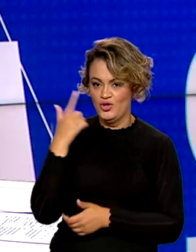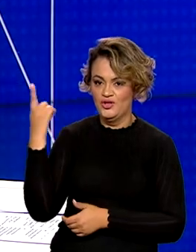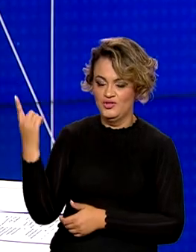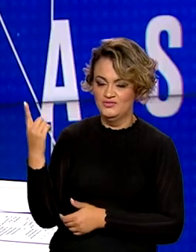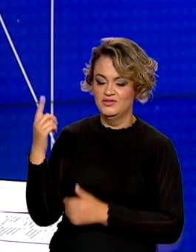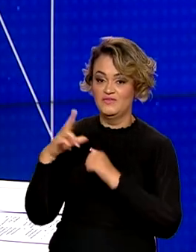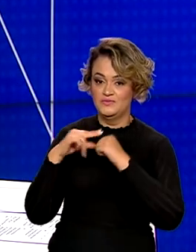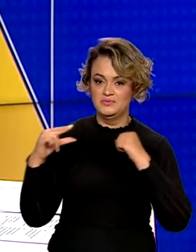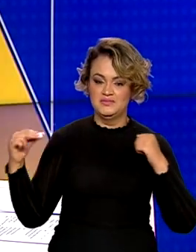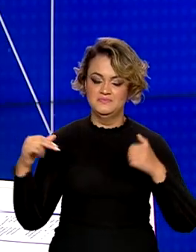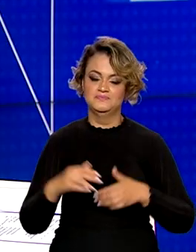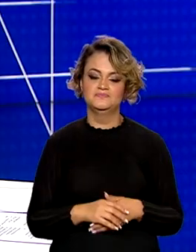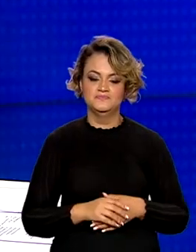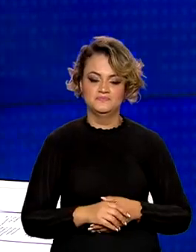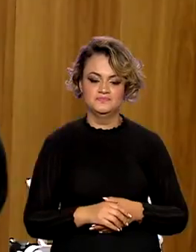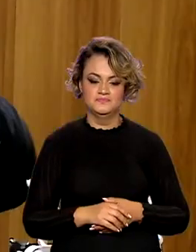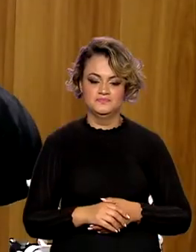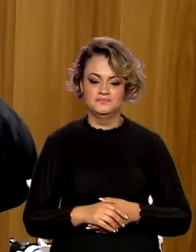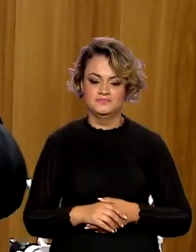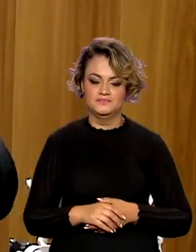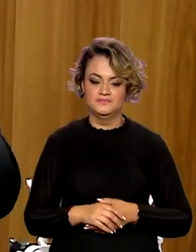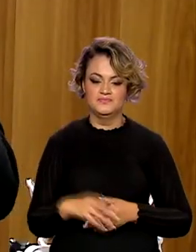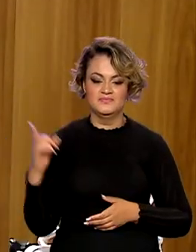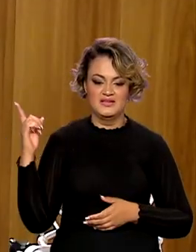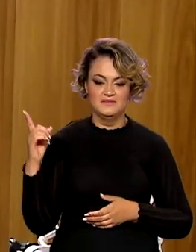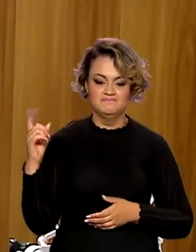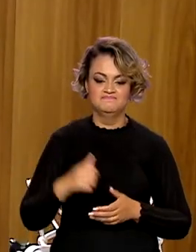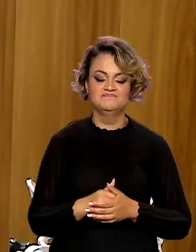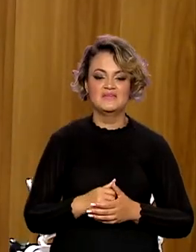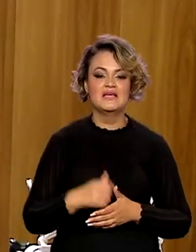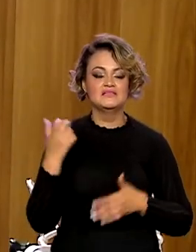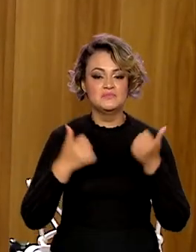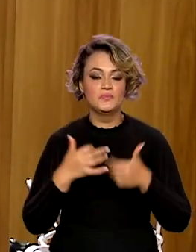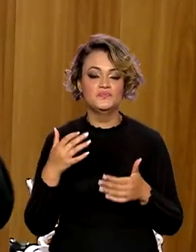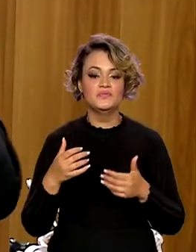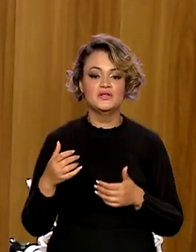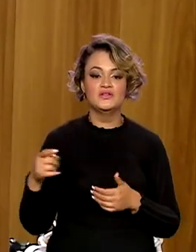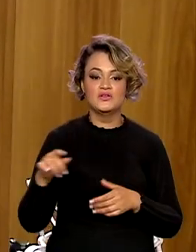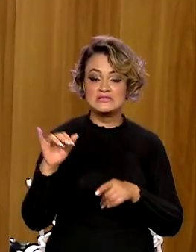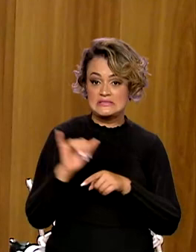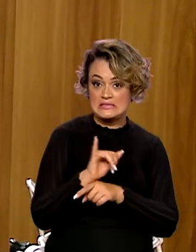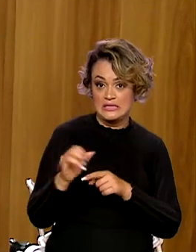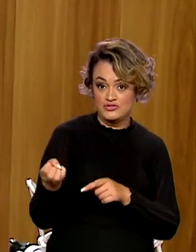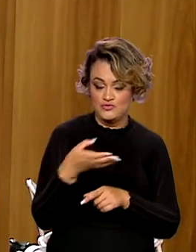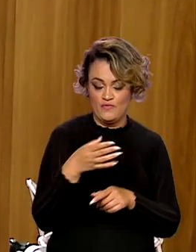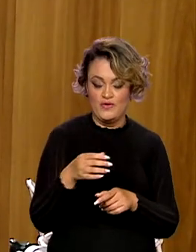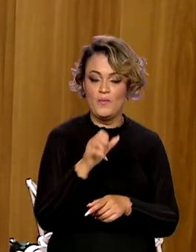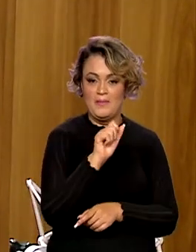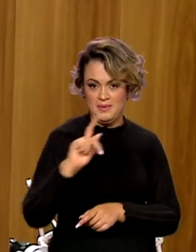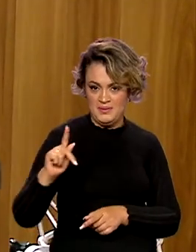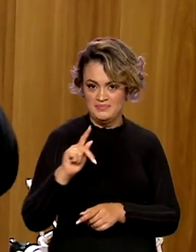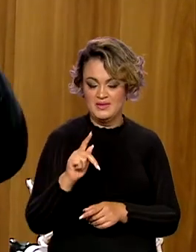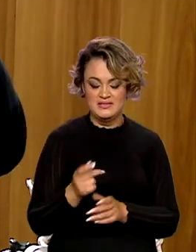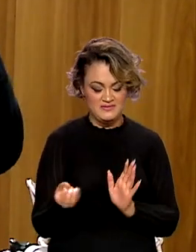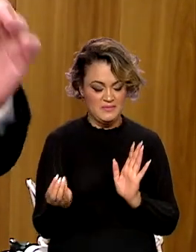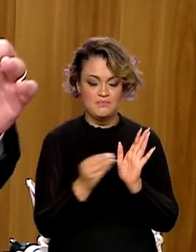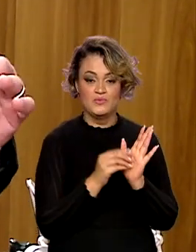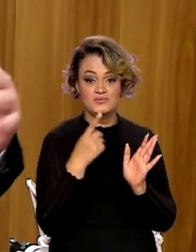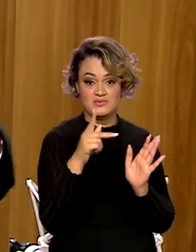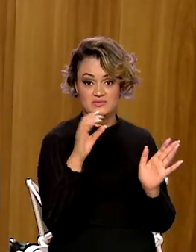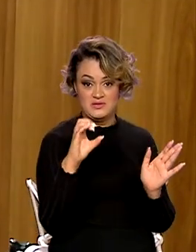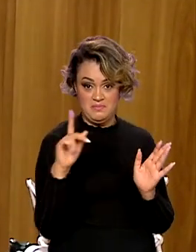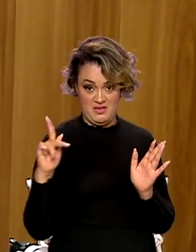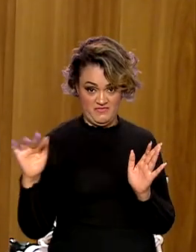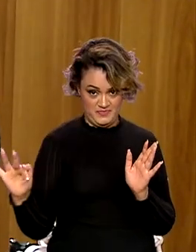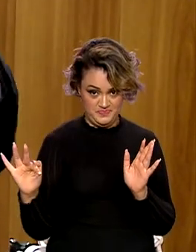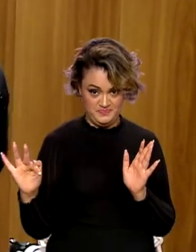do programa A Voz do Brasil. Nós vamos criar um mecanismo novo, que é um aplicativo, que você vai digitar o seu CPF